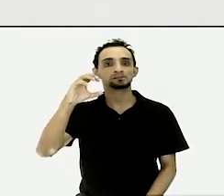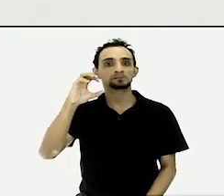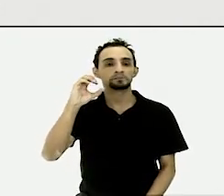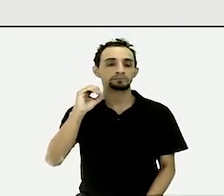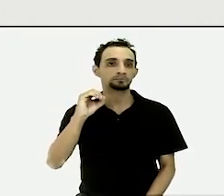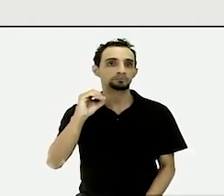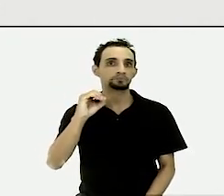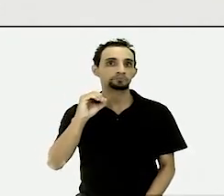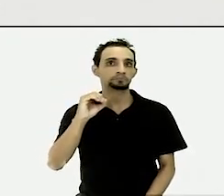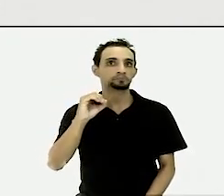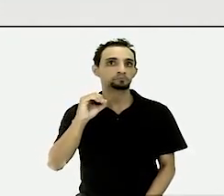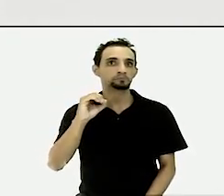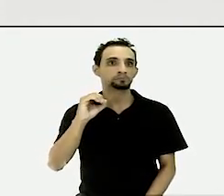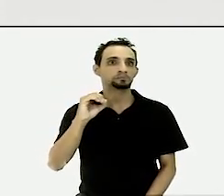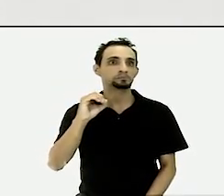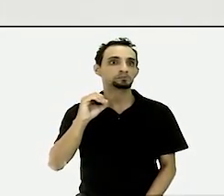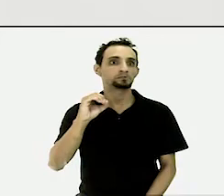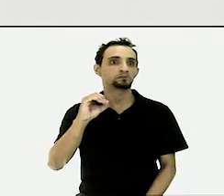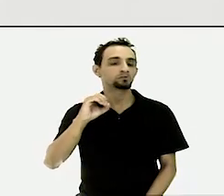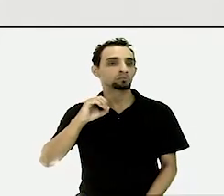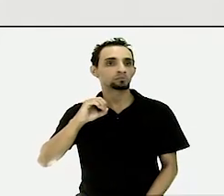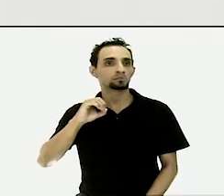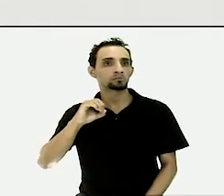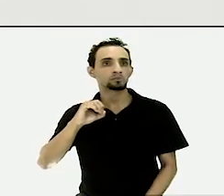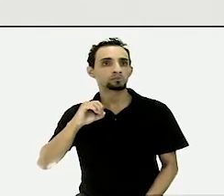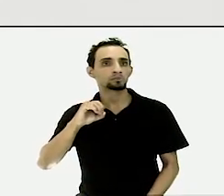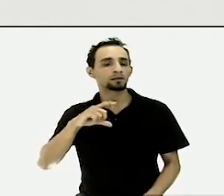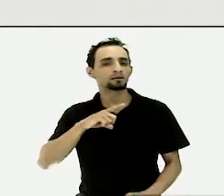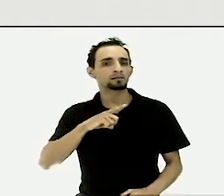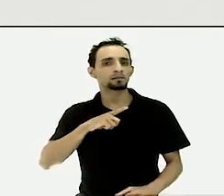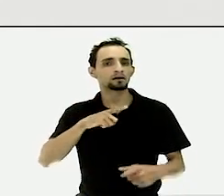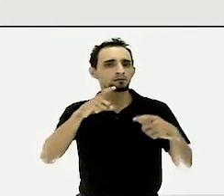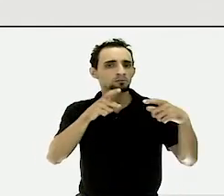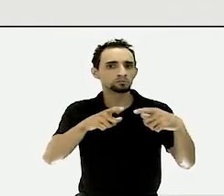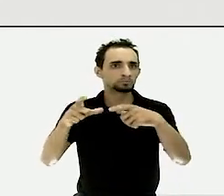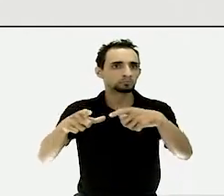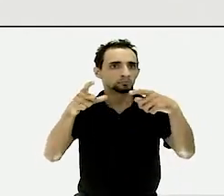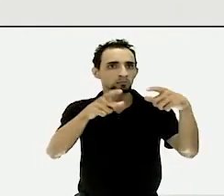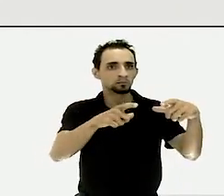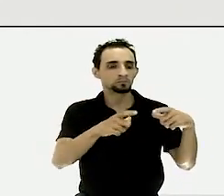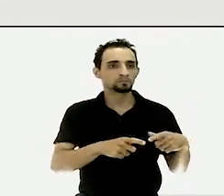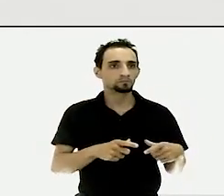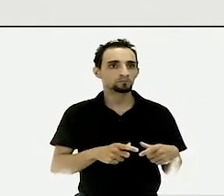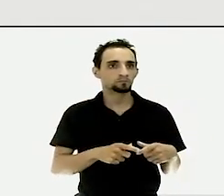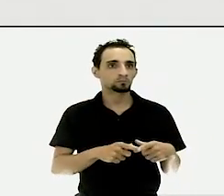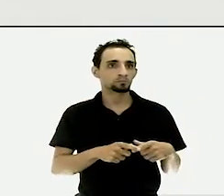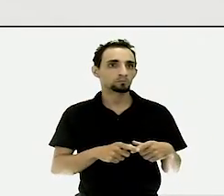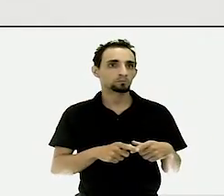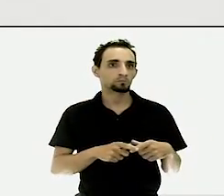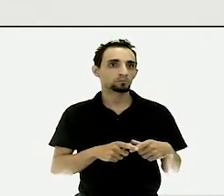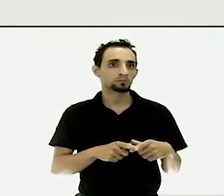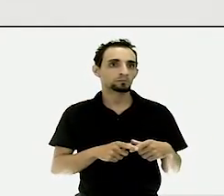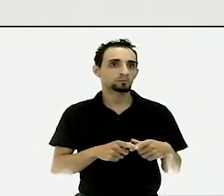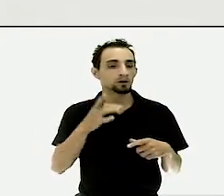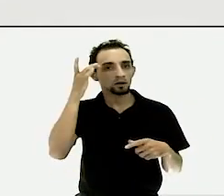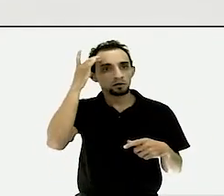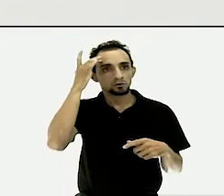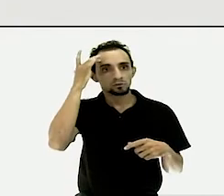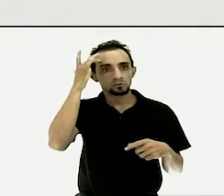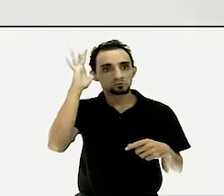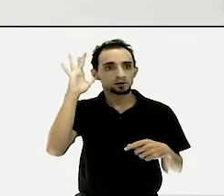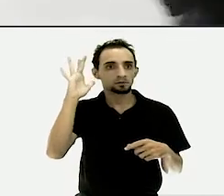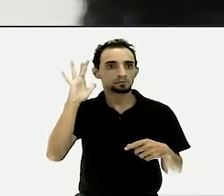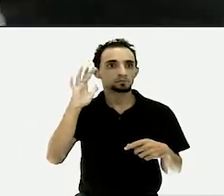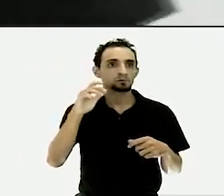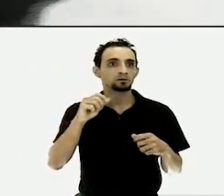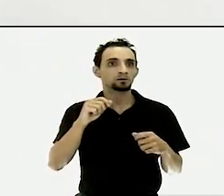crianças aprenderem uma a salvar as outras, levar para os pais. Ah, acontece nas casas isso também, a pessoa não sabe o que faz. É um movimento simples,